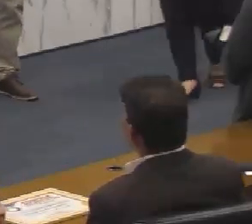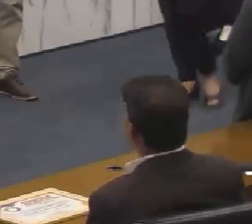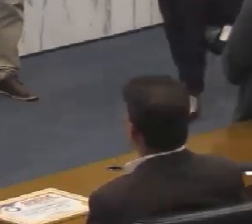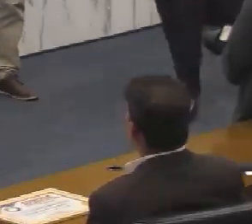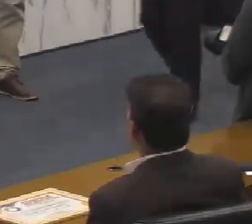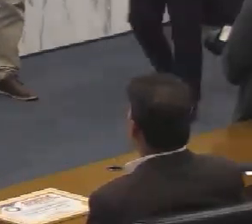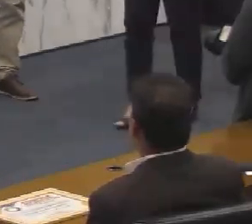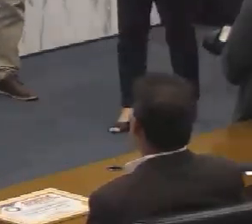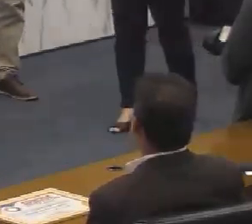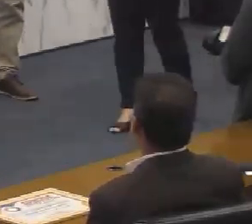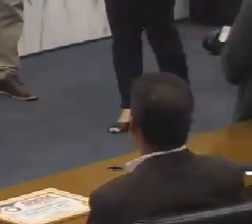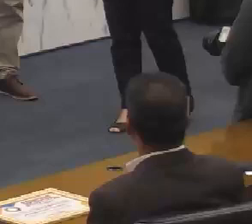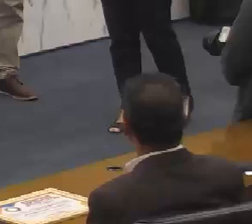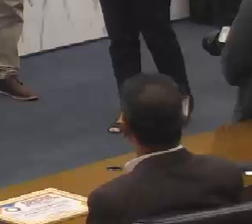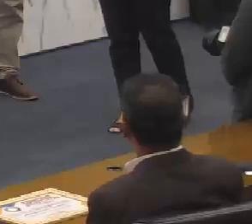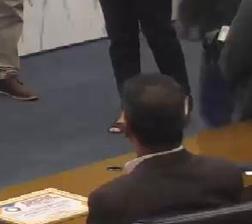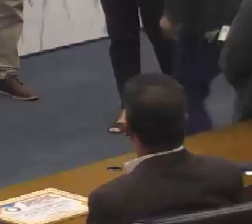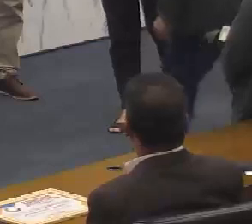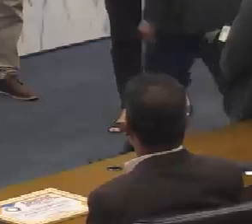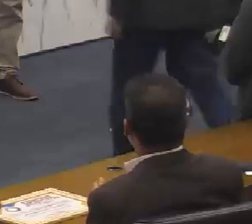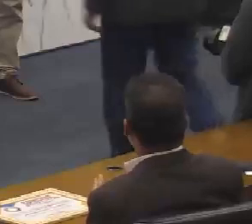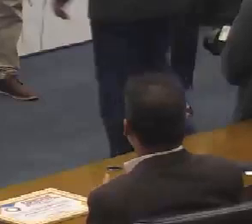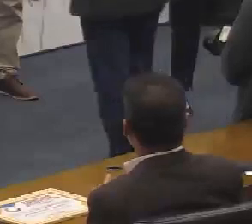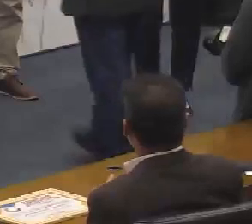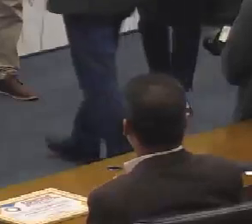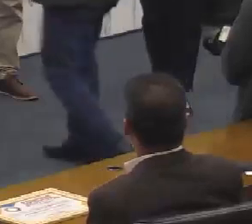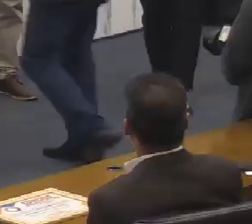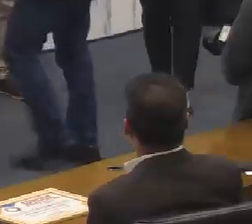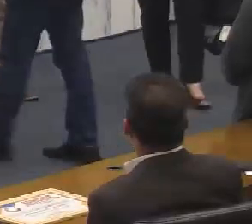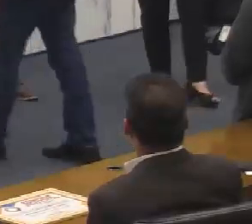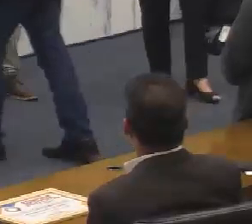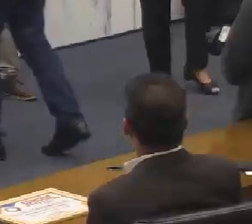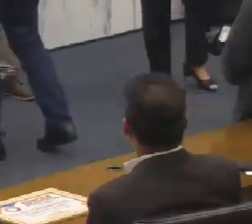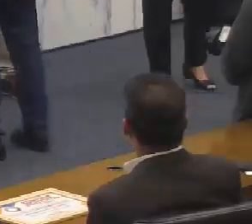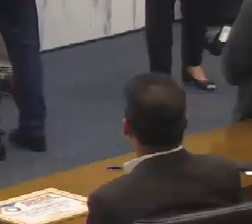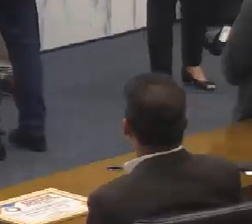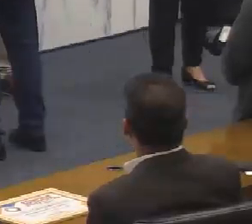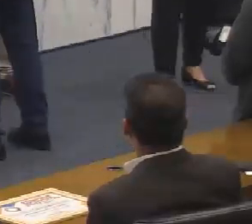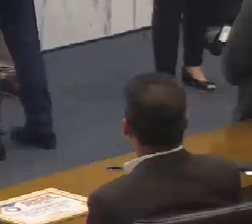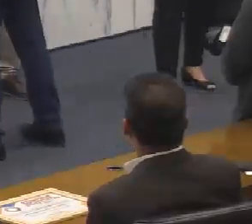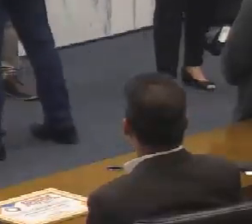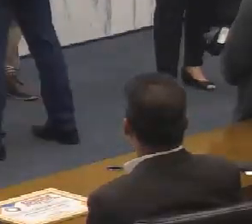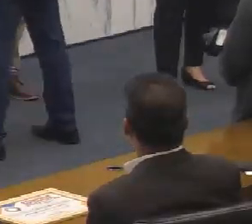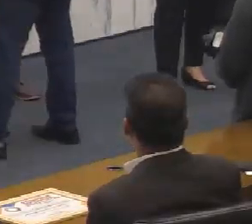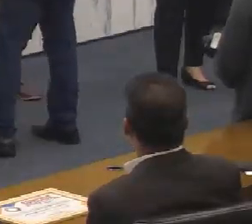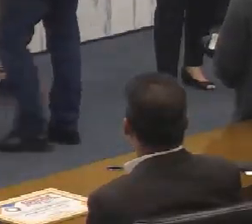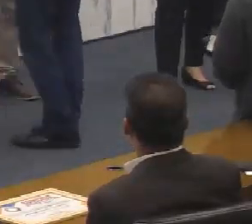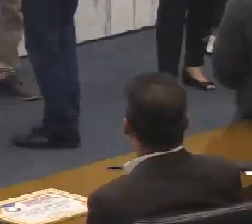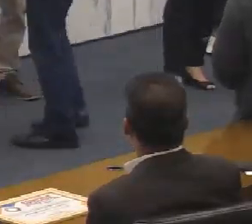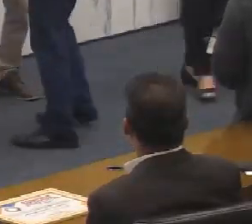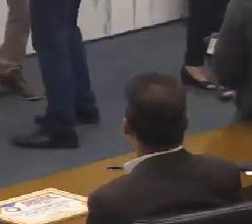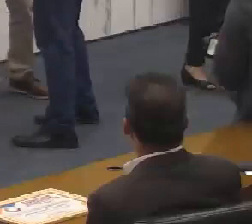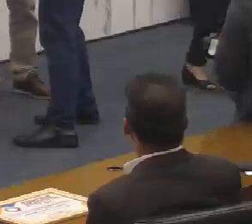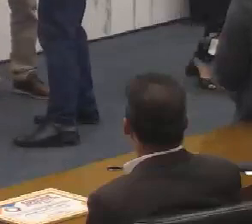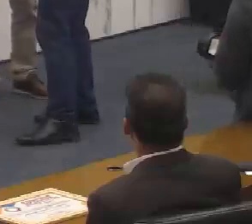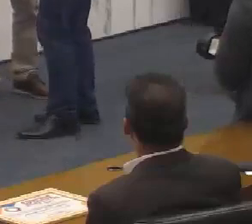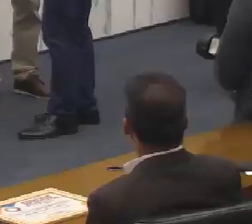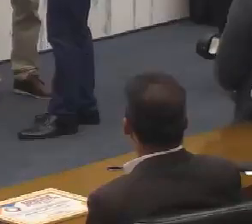Que a vida é trem-bala, parceiro, e a gente é só passageiro prestes a partir.